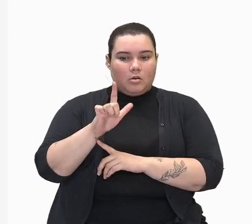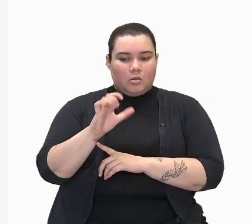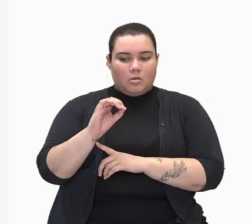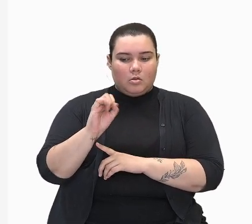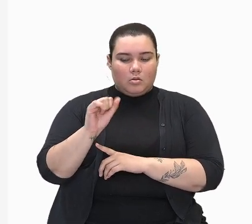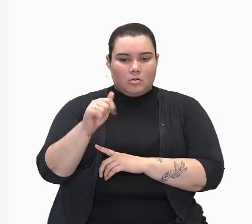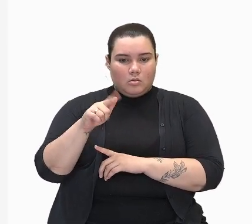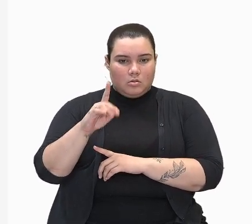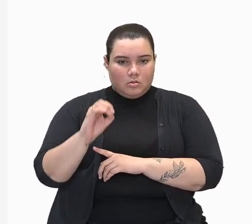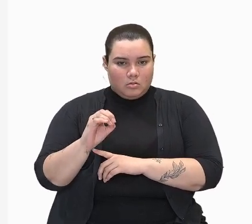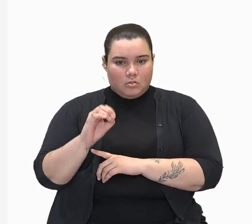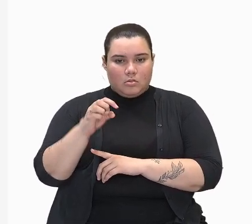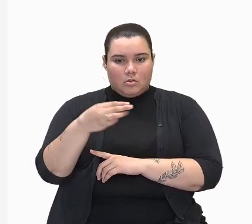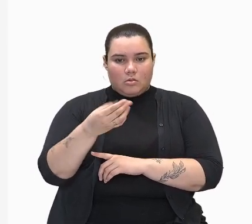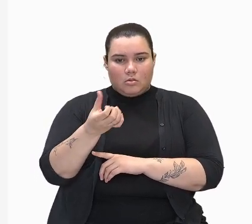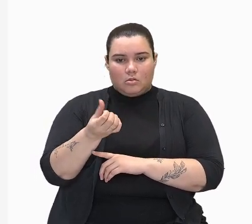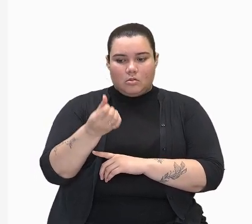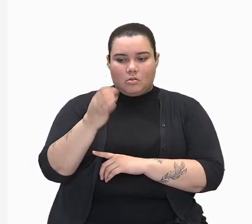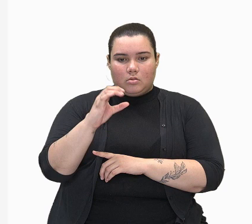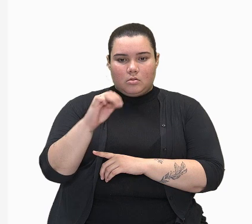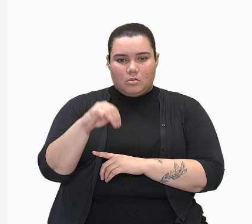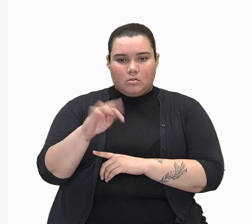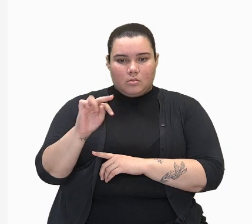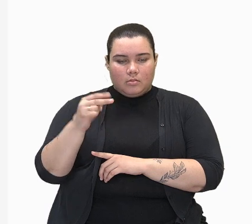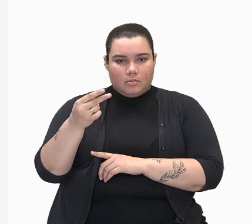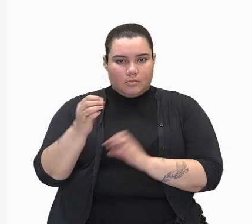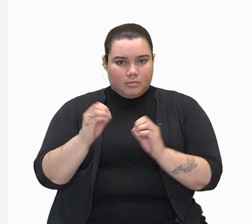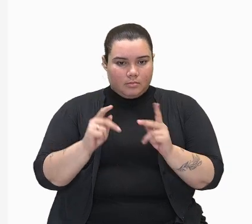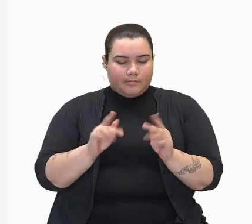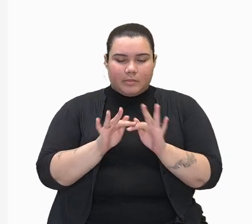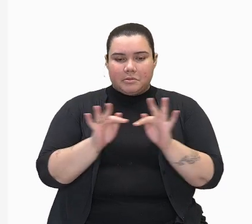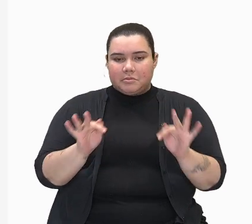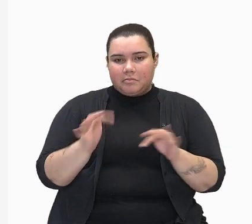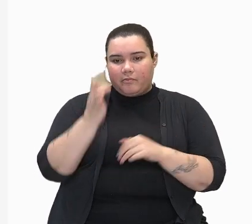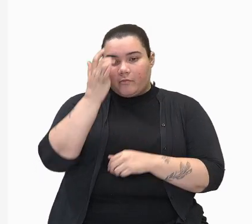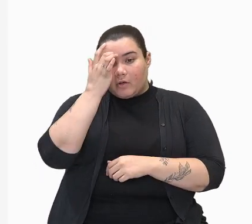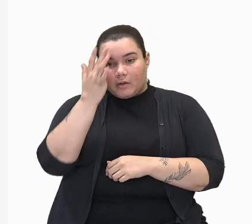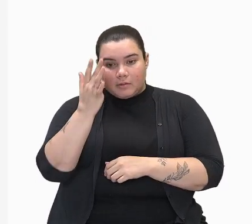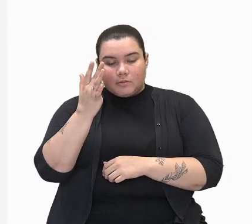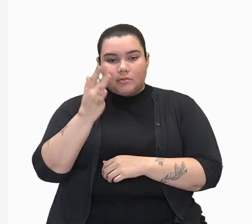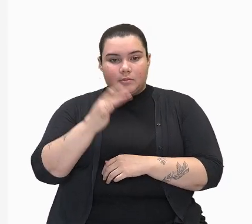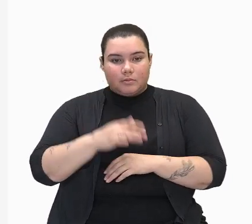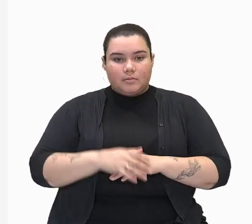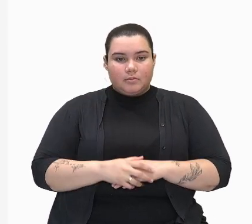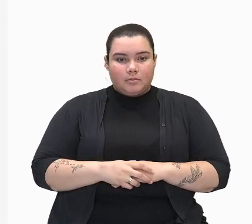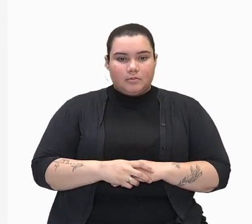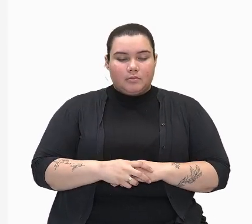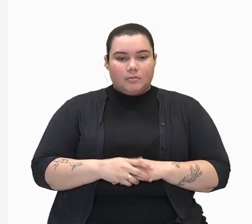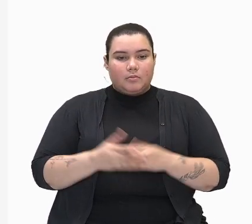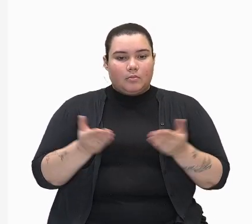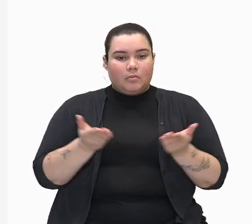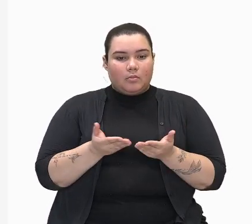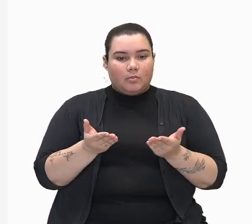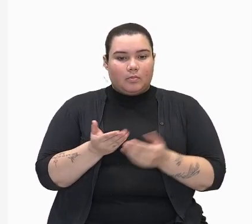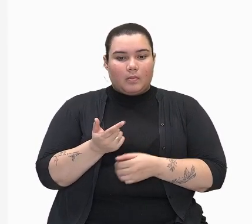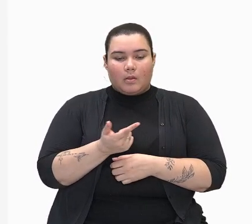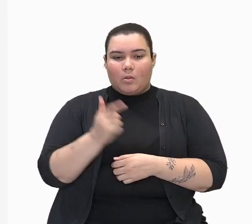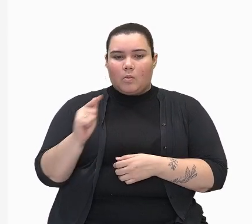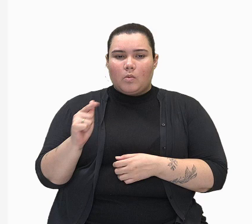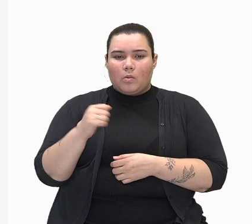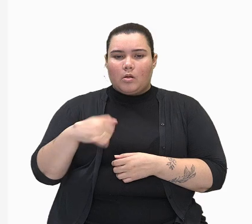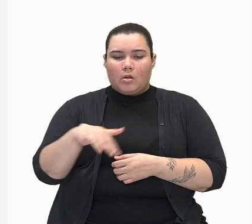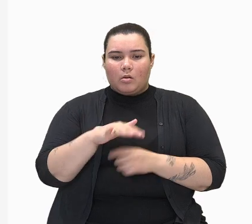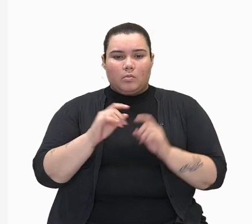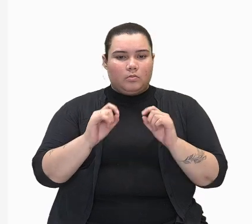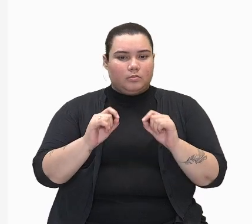losango. 36 centímetros quadrados é a nossa resposta. Bem simples, né? Bem fácil. Vamos para uma outra área. Vamos